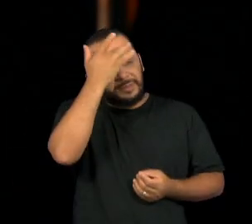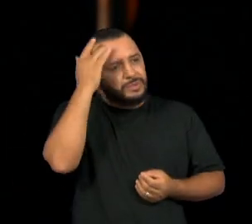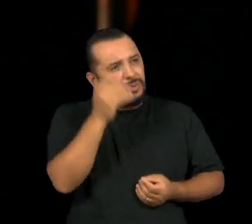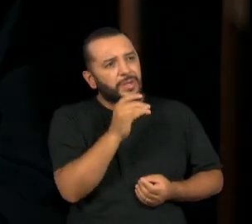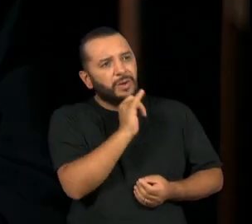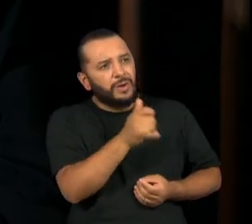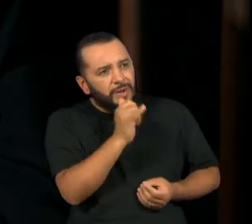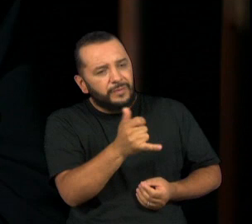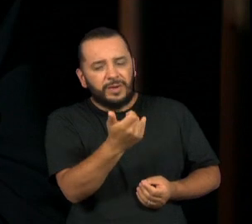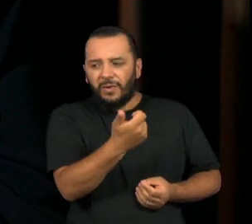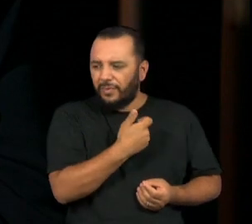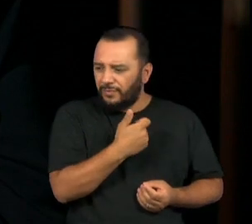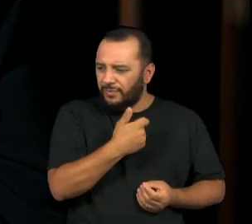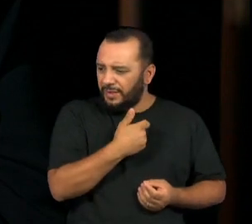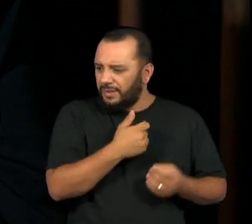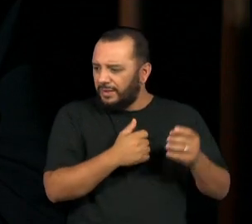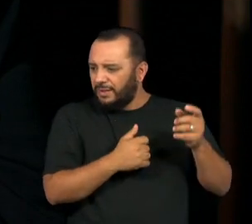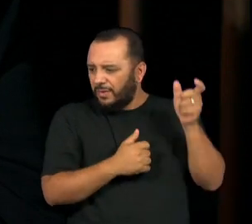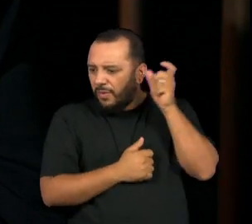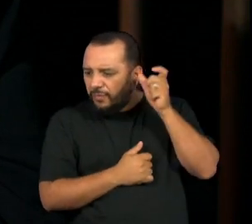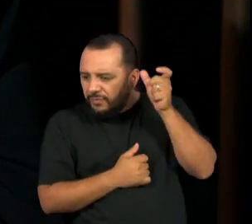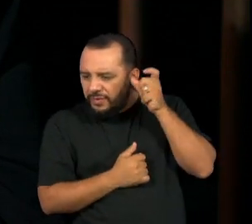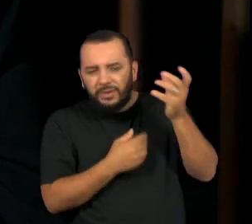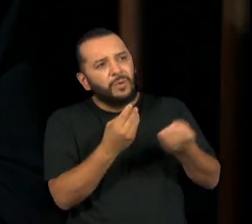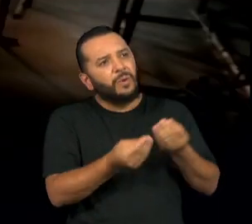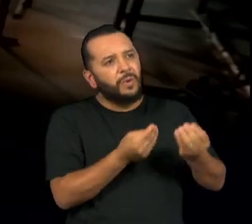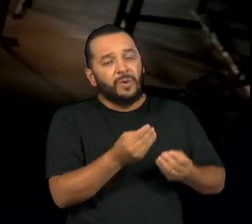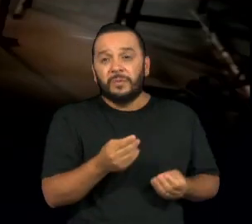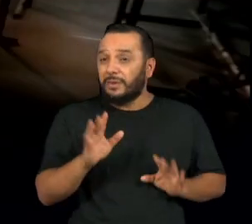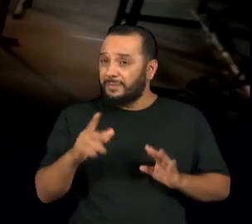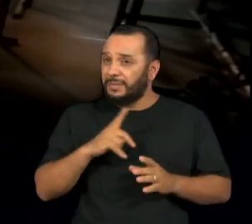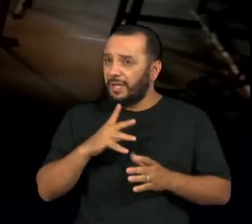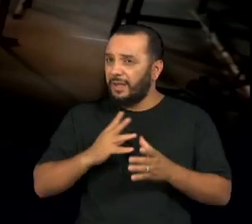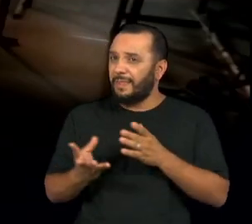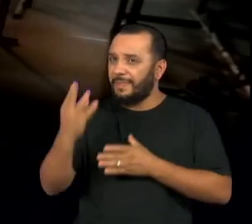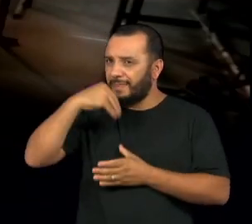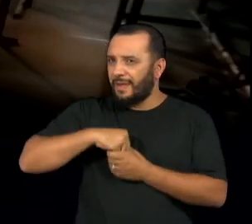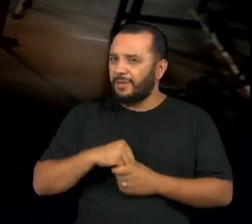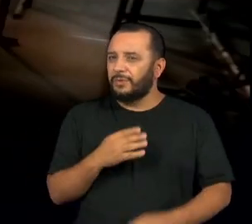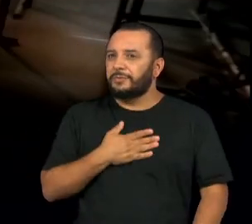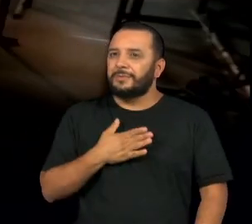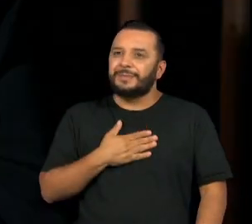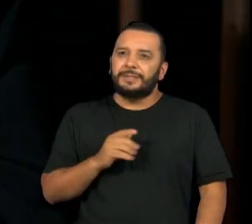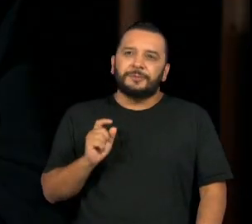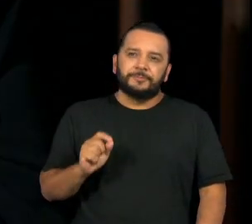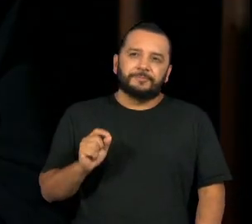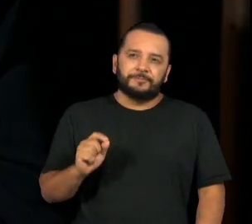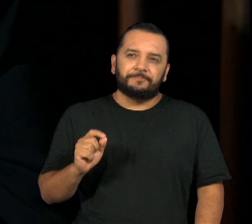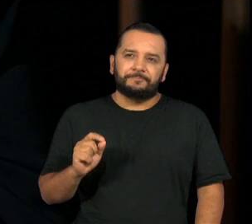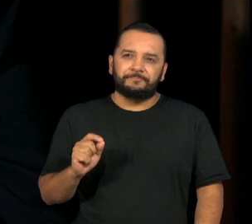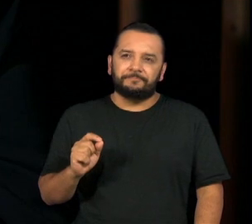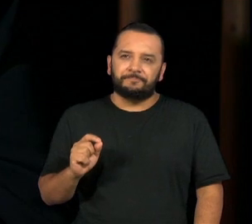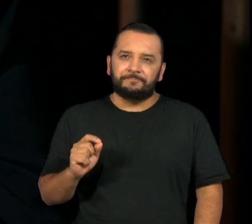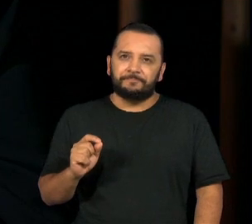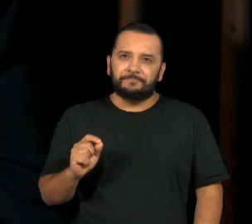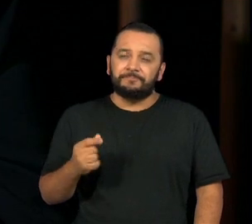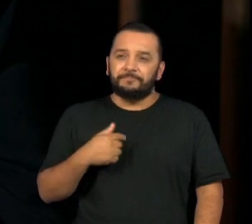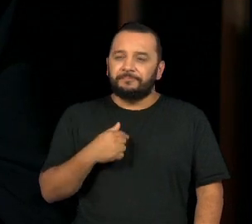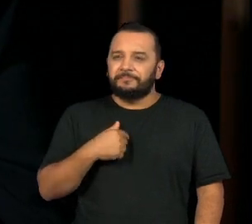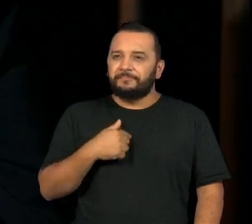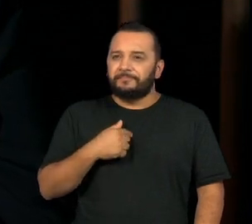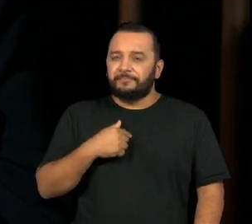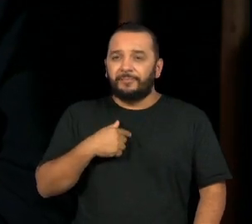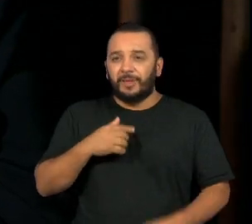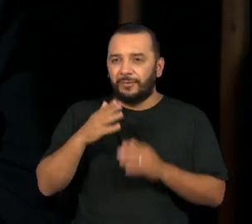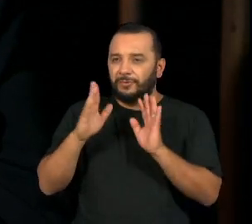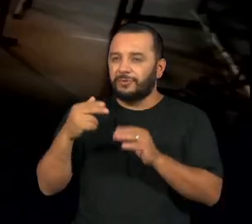exemplo? Ó, eu tenho uma coisa dentro de mim que é assim, eu enxergo com os meus ouvidos e eu